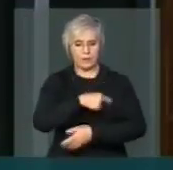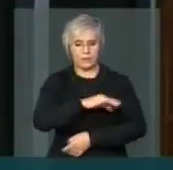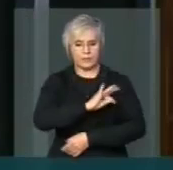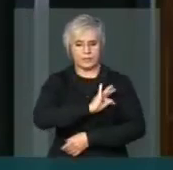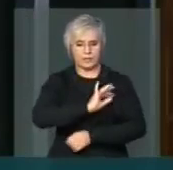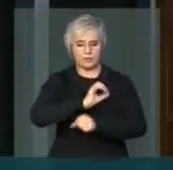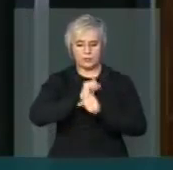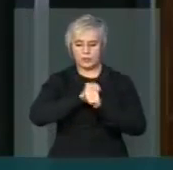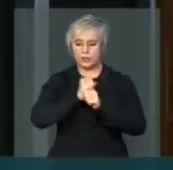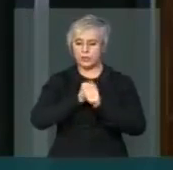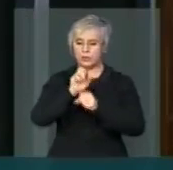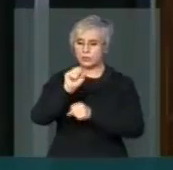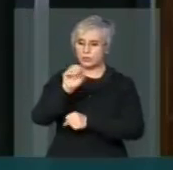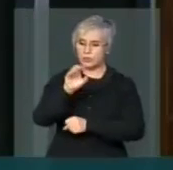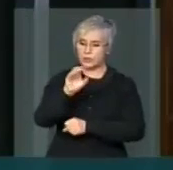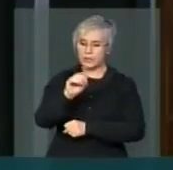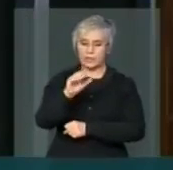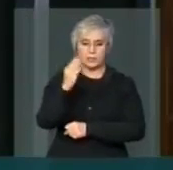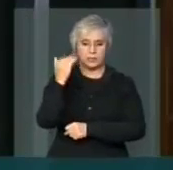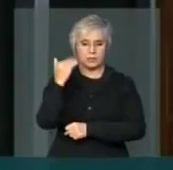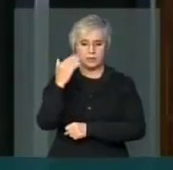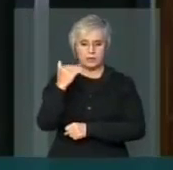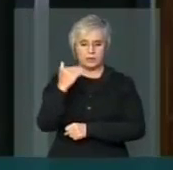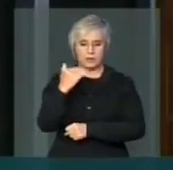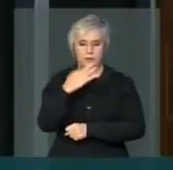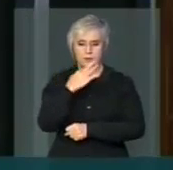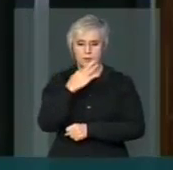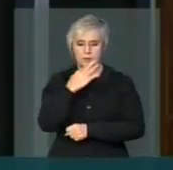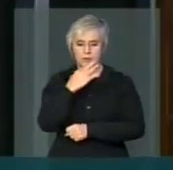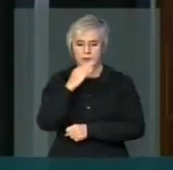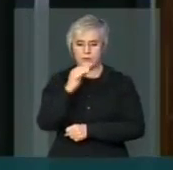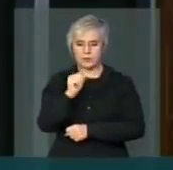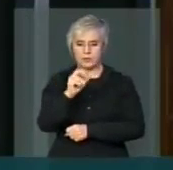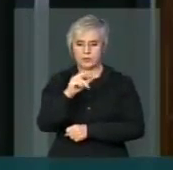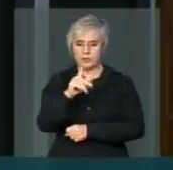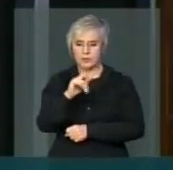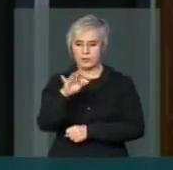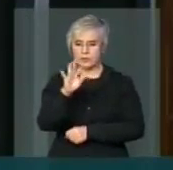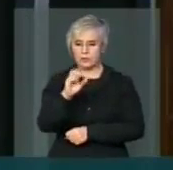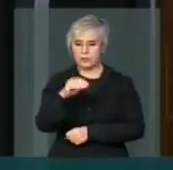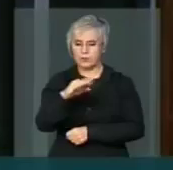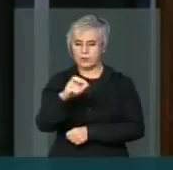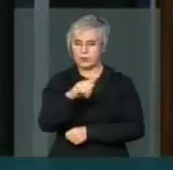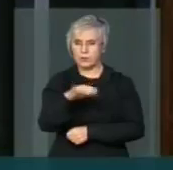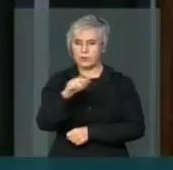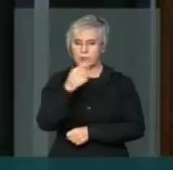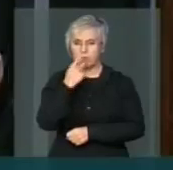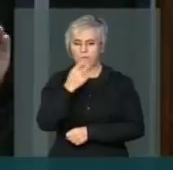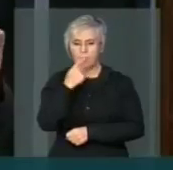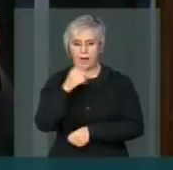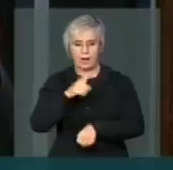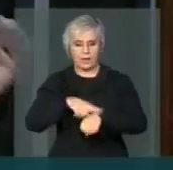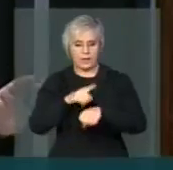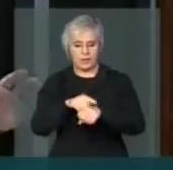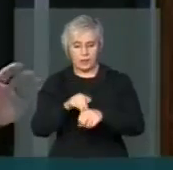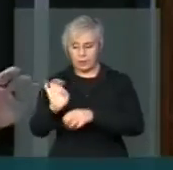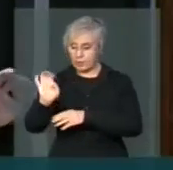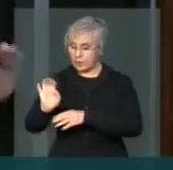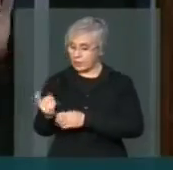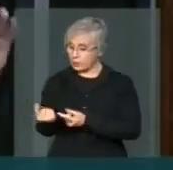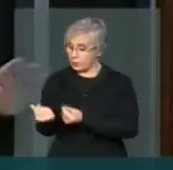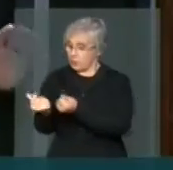anos 80, chamado Carlito Maia. Ele dizia algo muito importante: quando a esquerda começa a juntar